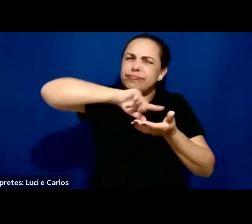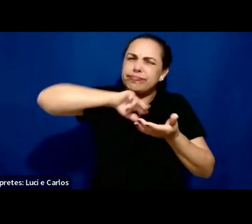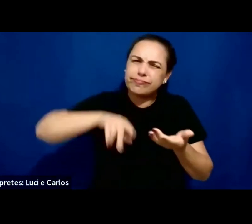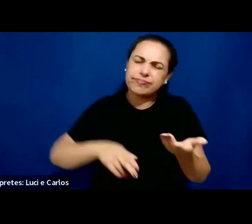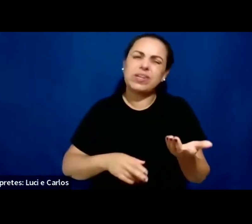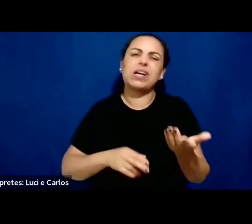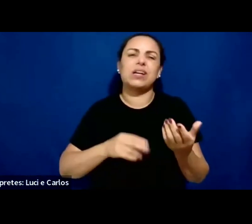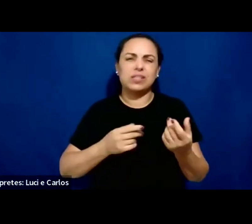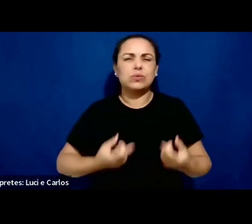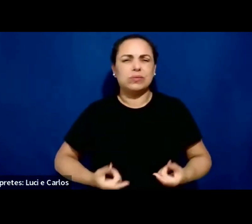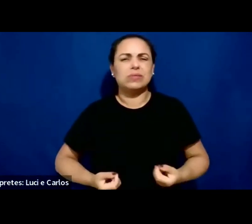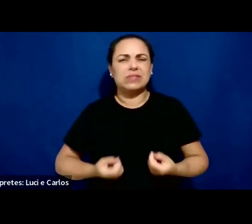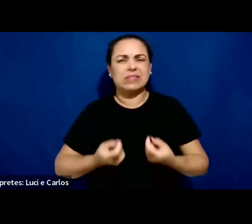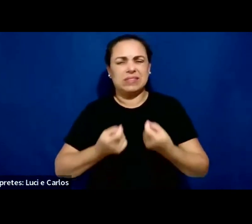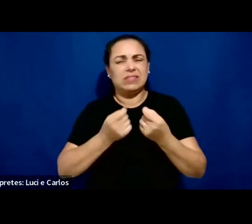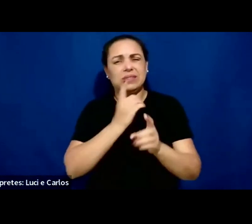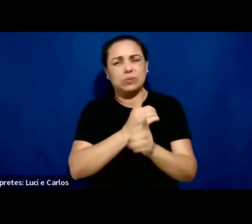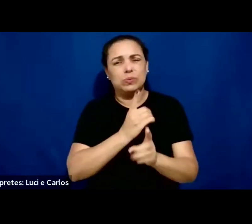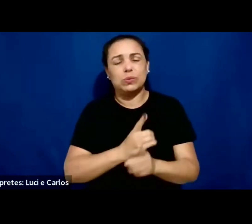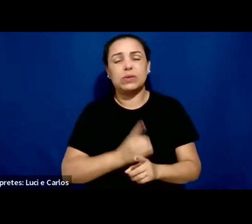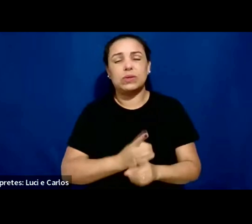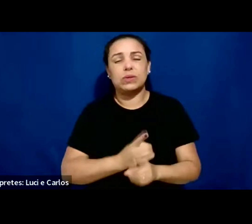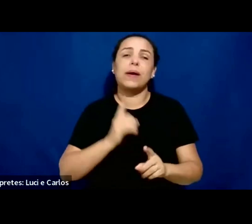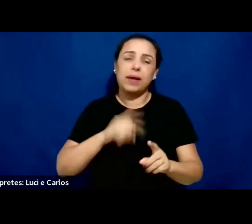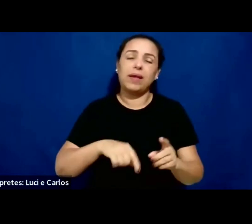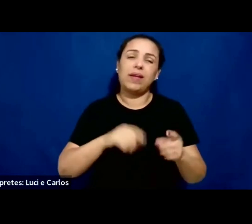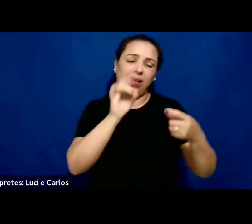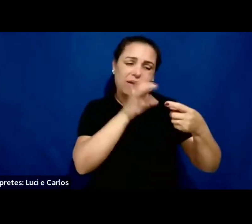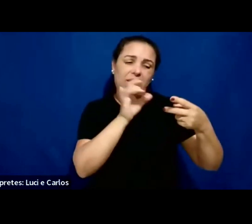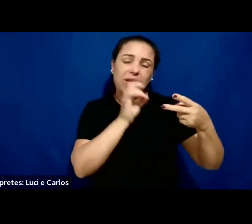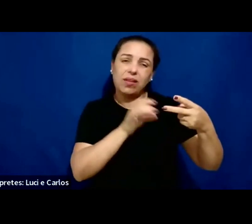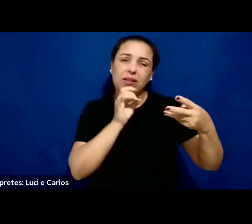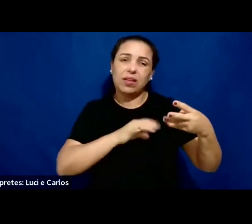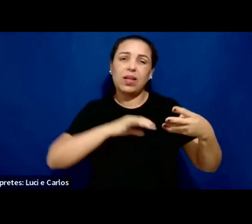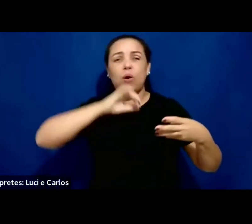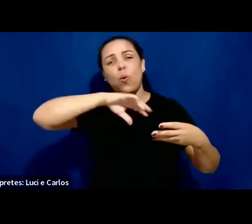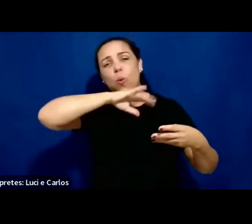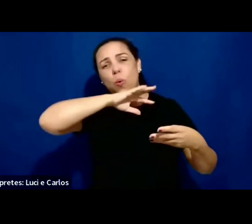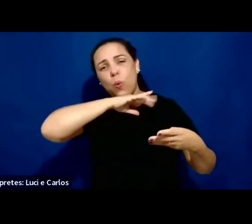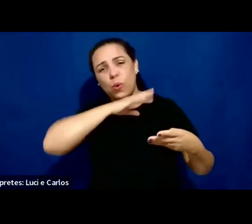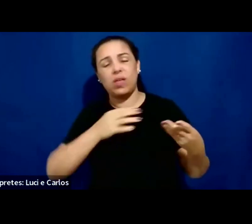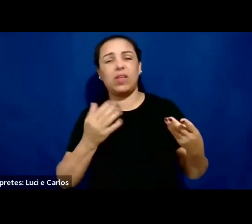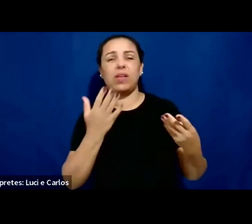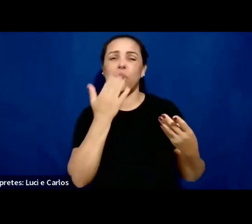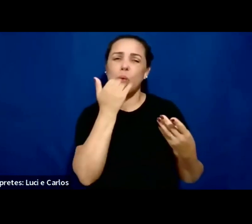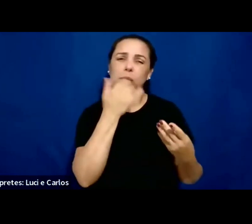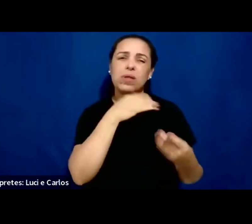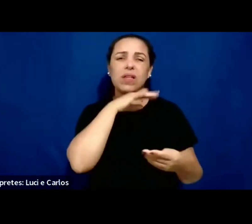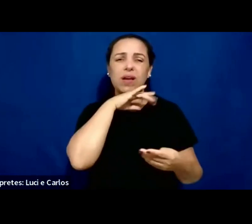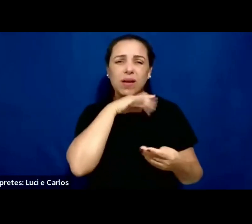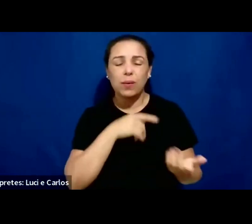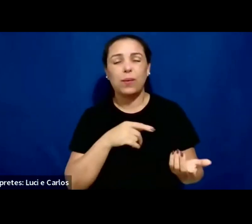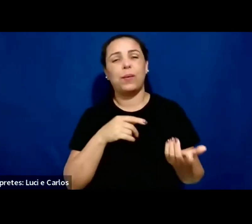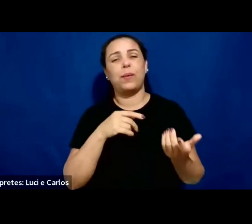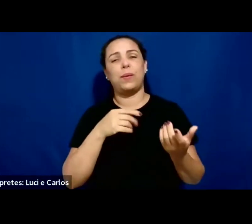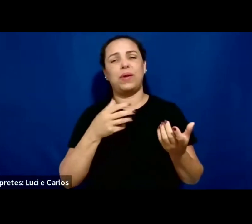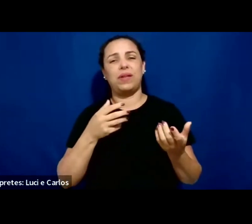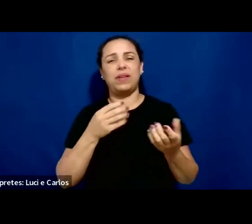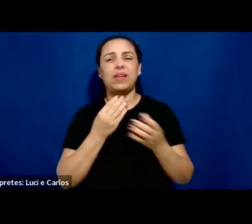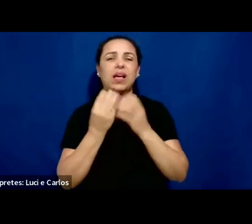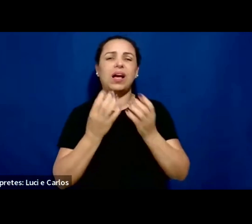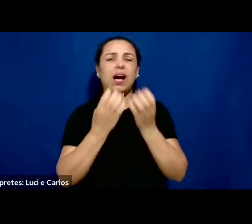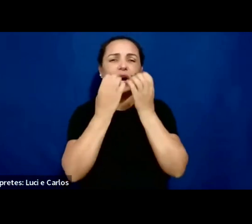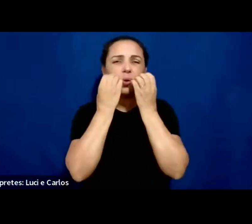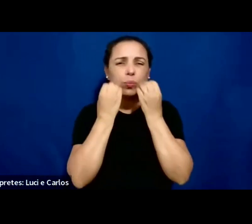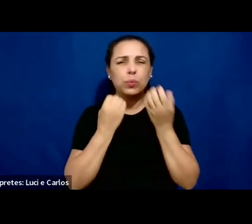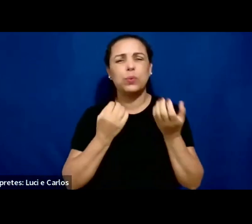retocolite ulcerativa crônica, doenças de Crohn, né? Doenças hereditárias do intestino na família, né? E